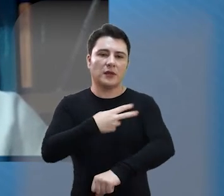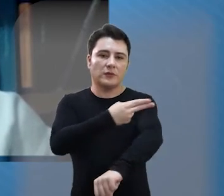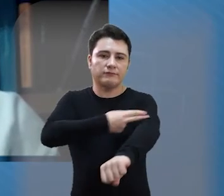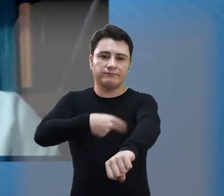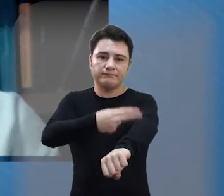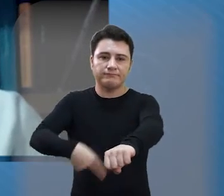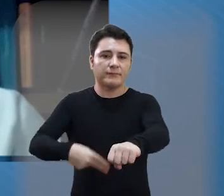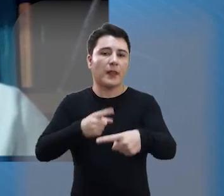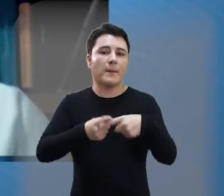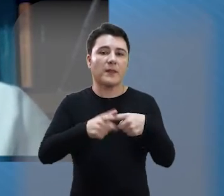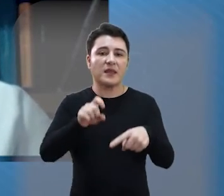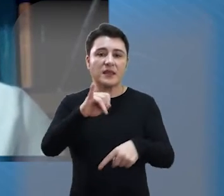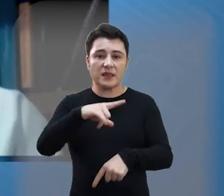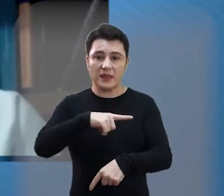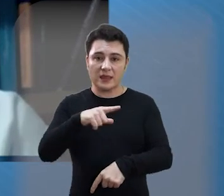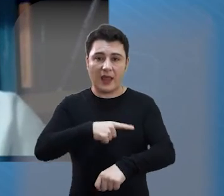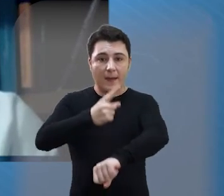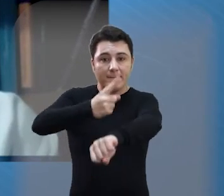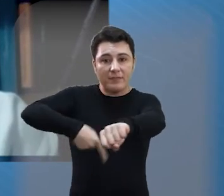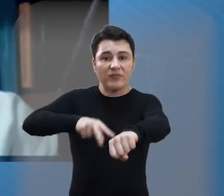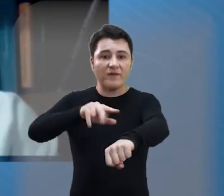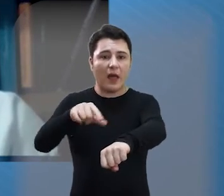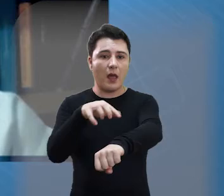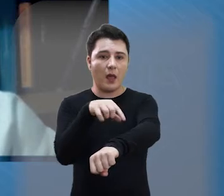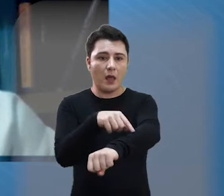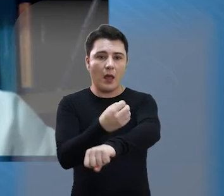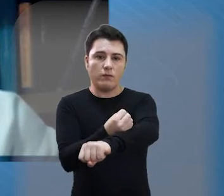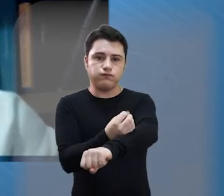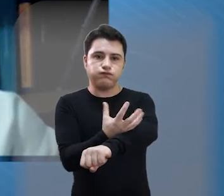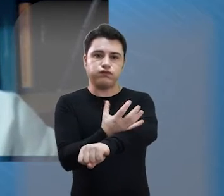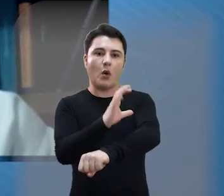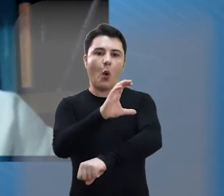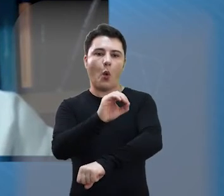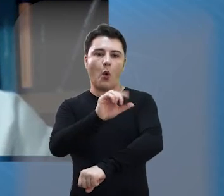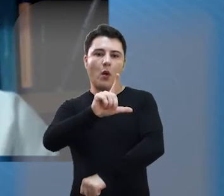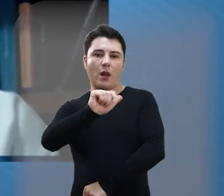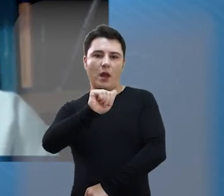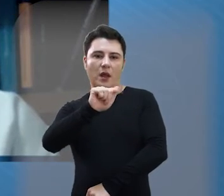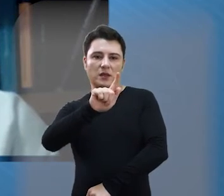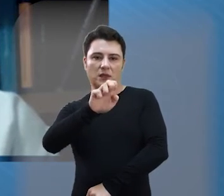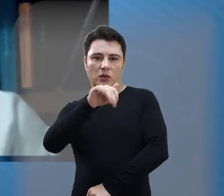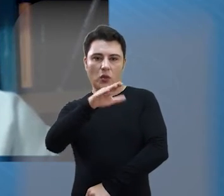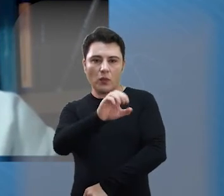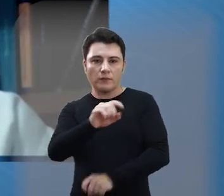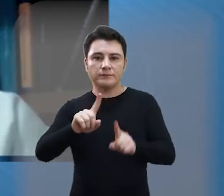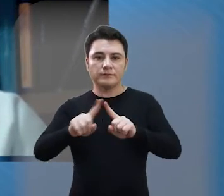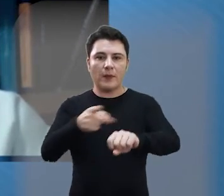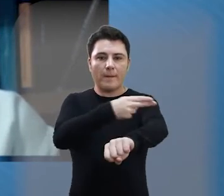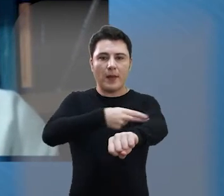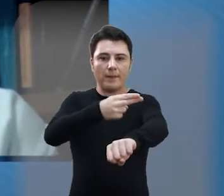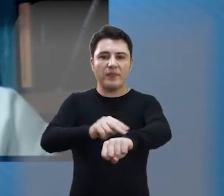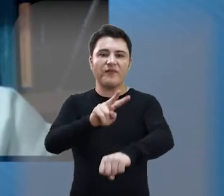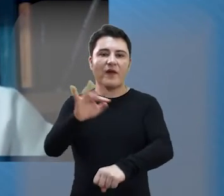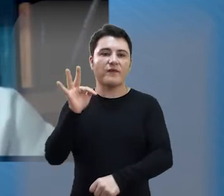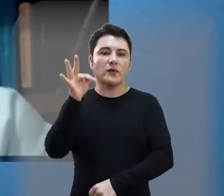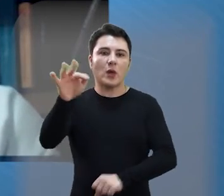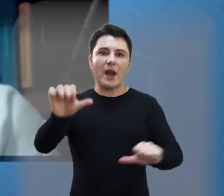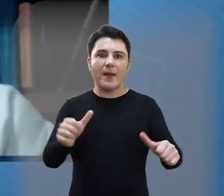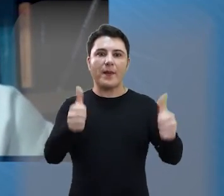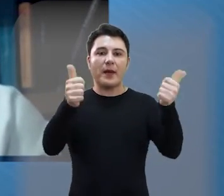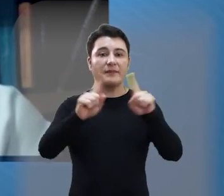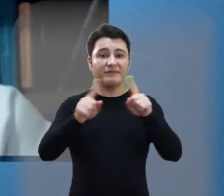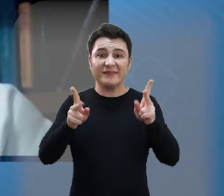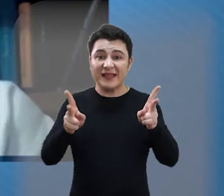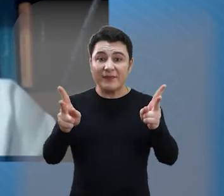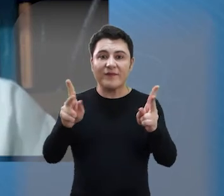uma ferida, você sintetiza colágeno e esta ferida vai fechar, vai melhorar. Então, sempre o que